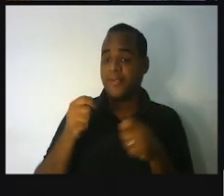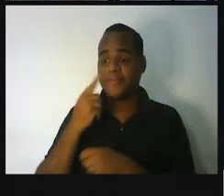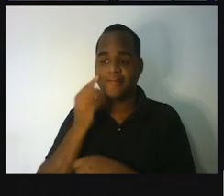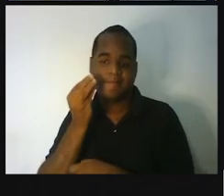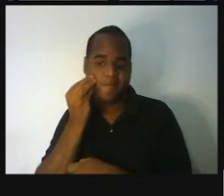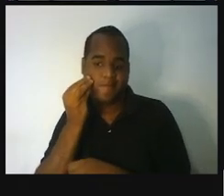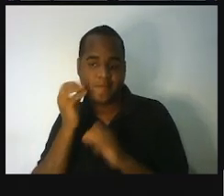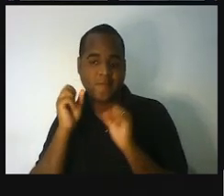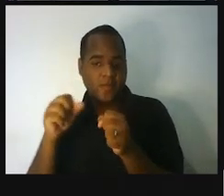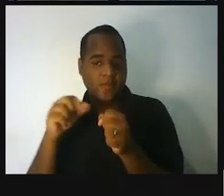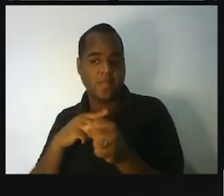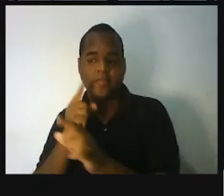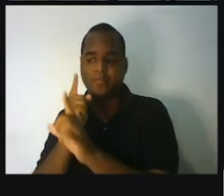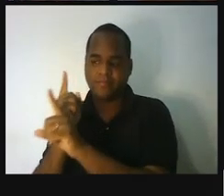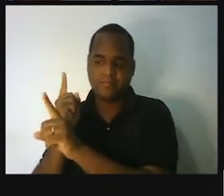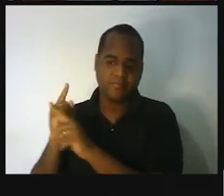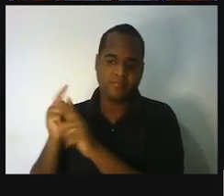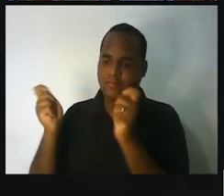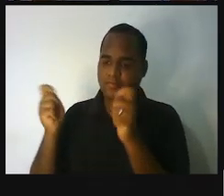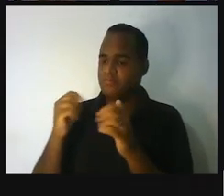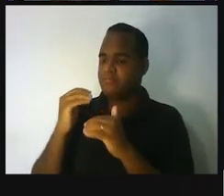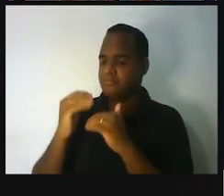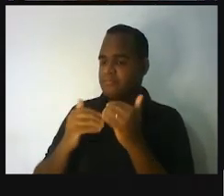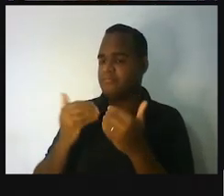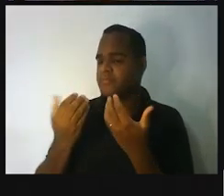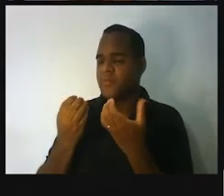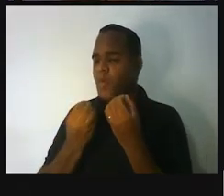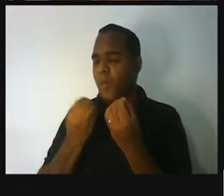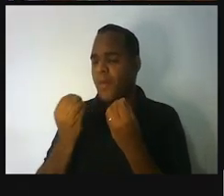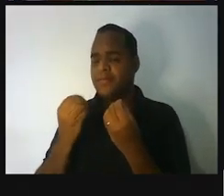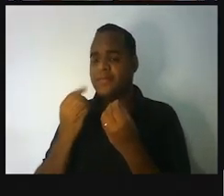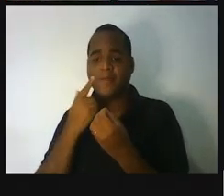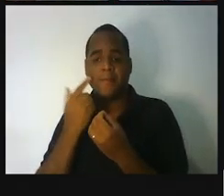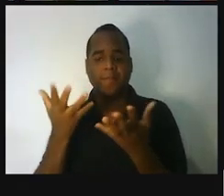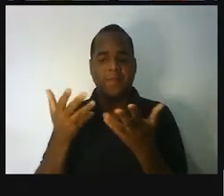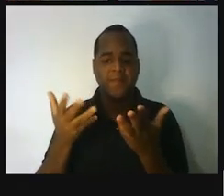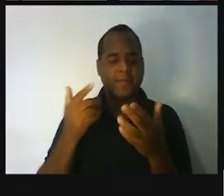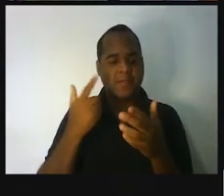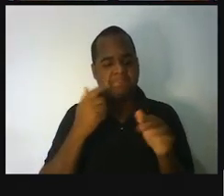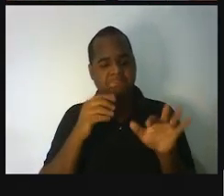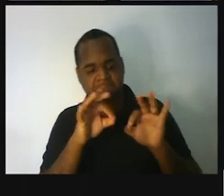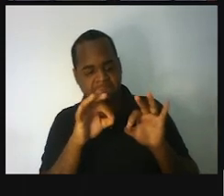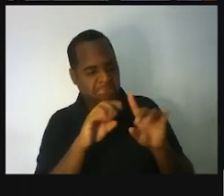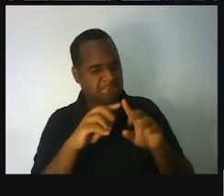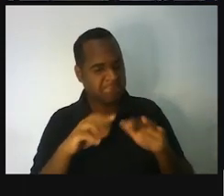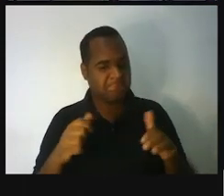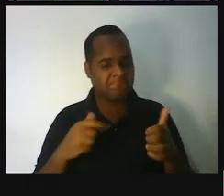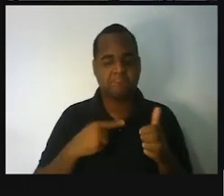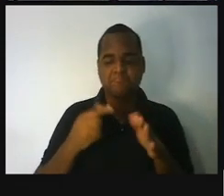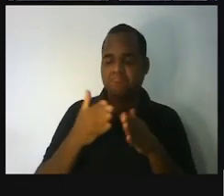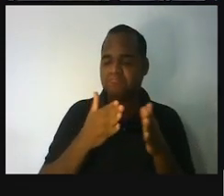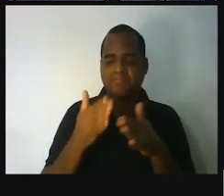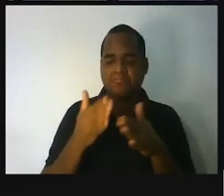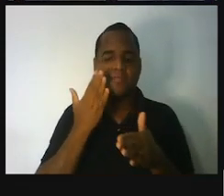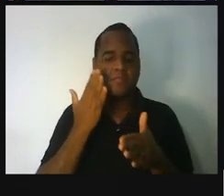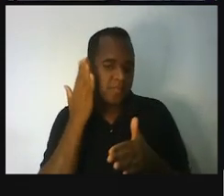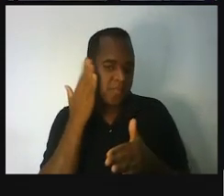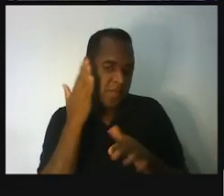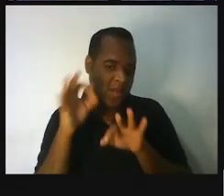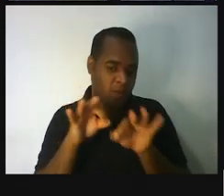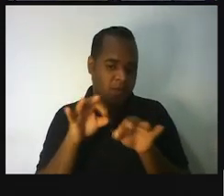encontrar respostas para essas perguntas, é desenvolver estratégias, procurar caminhos para resolver. Isso é